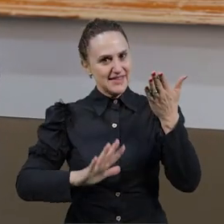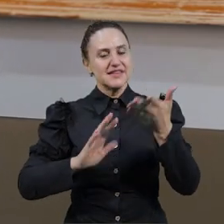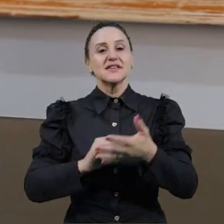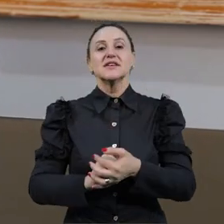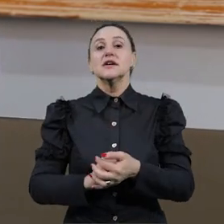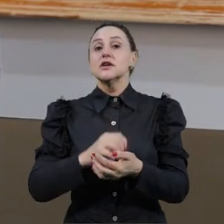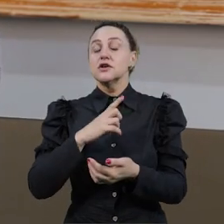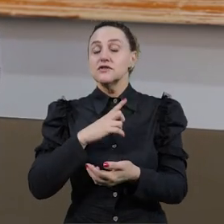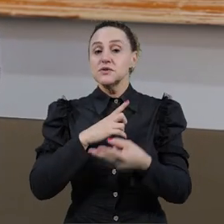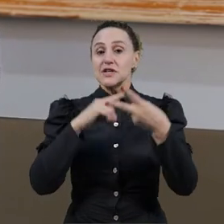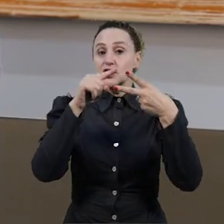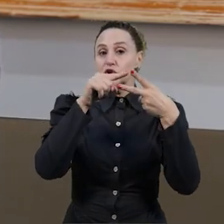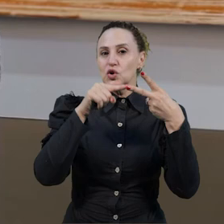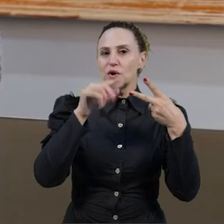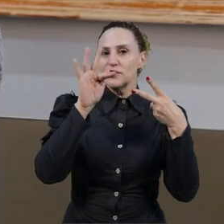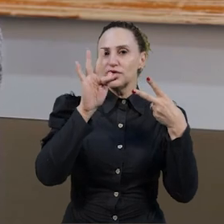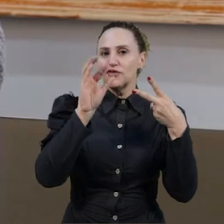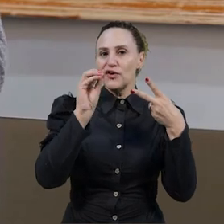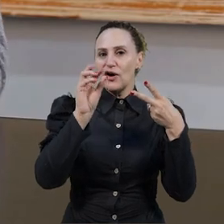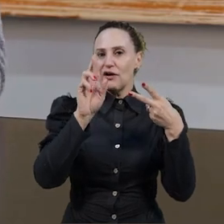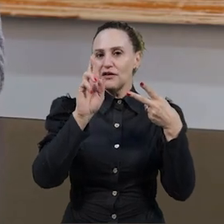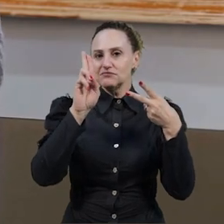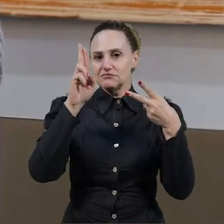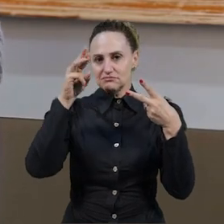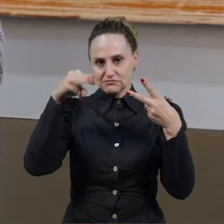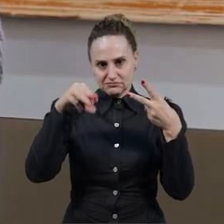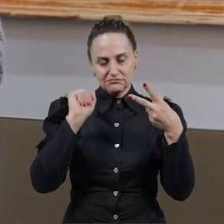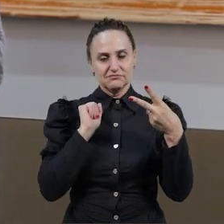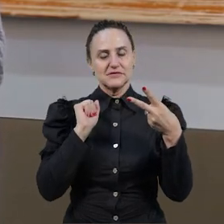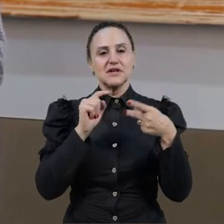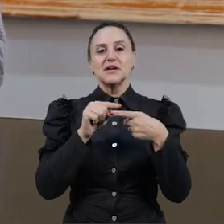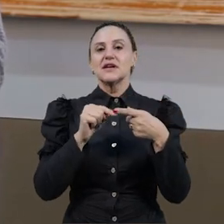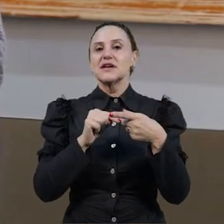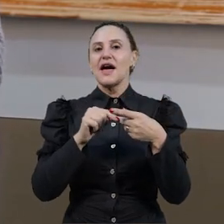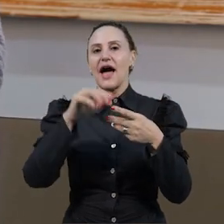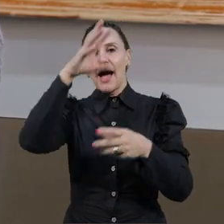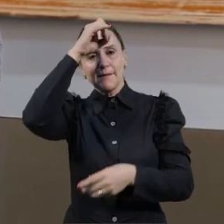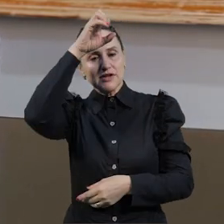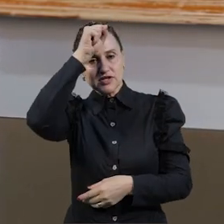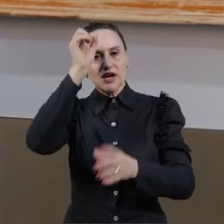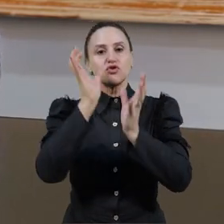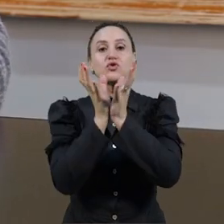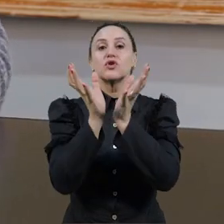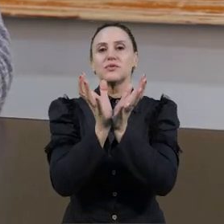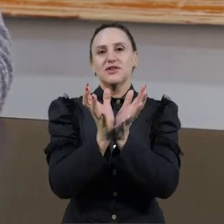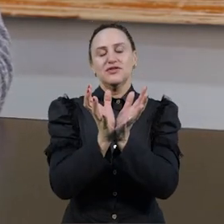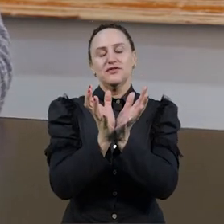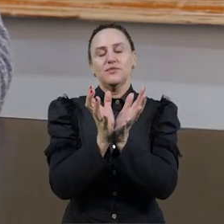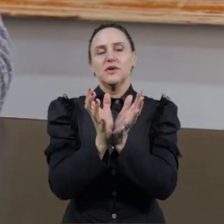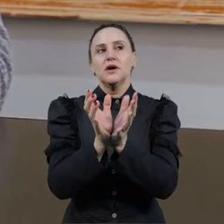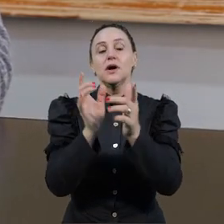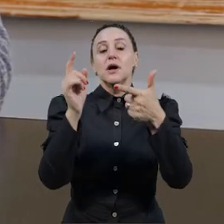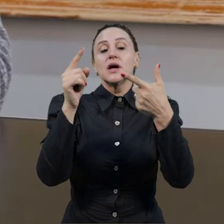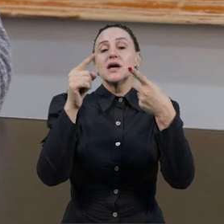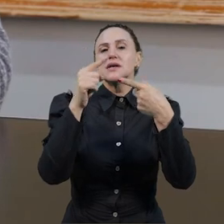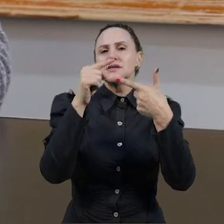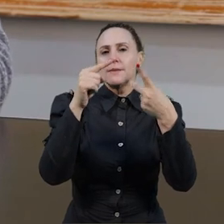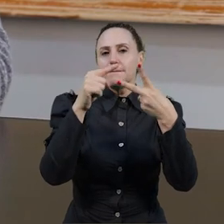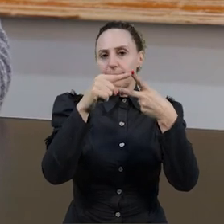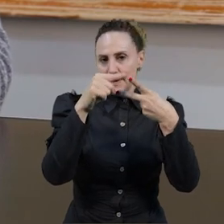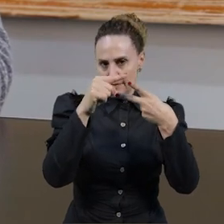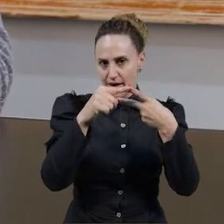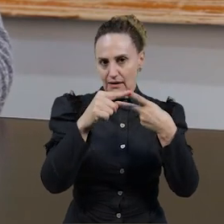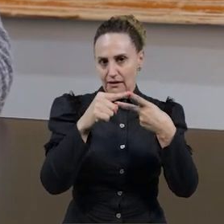fórum nós teremos dois fotos né que será aprendizagem colaborativa o primeiro fórum vai vai